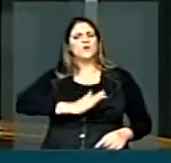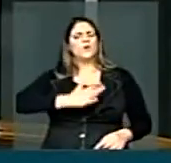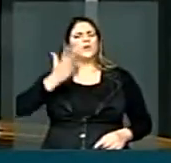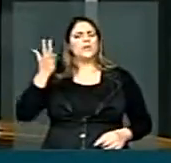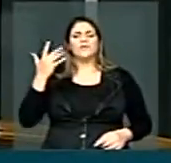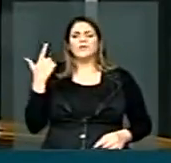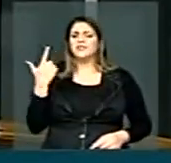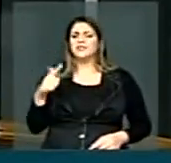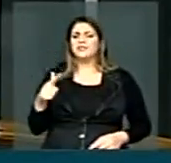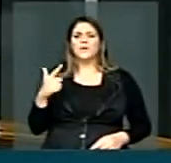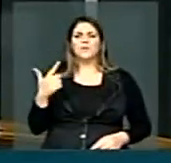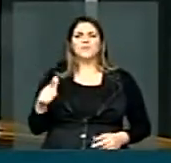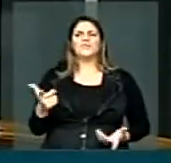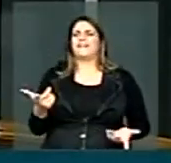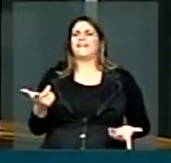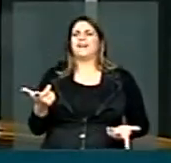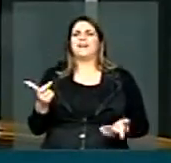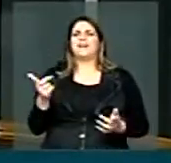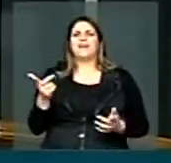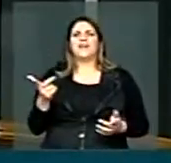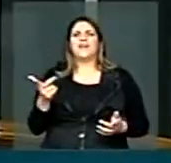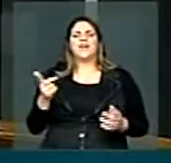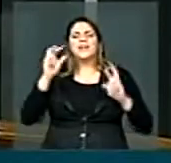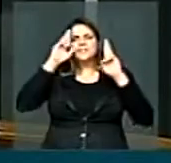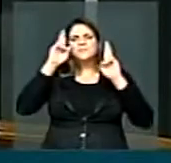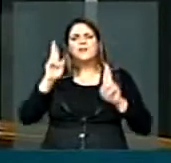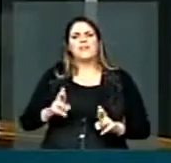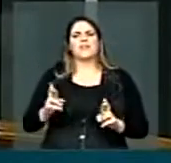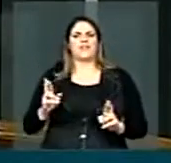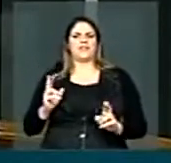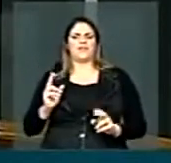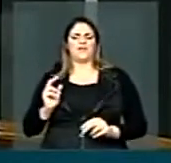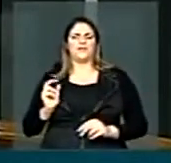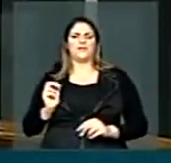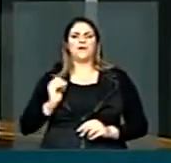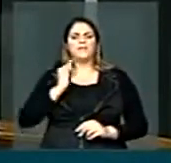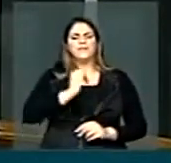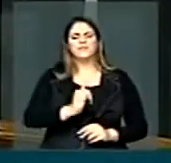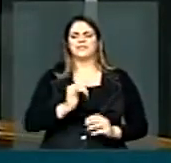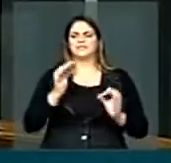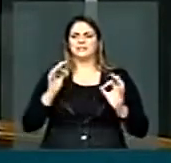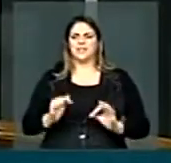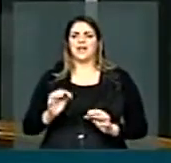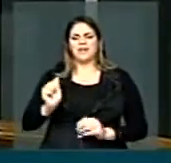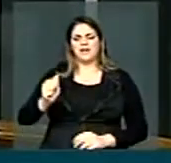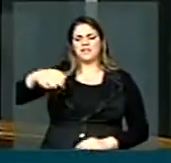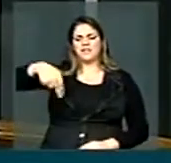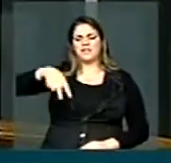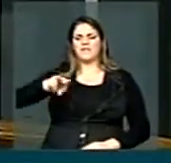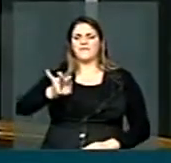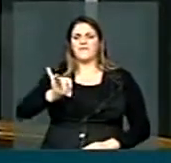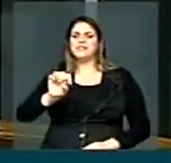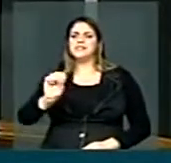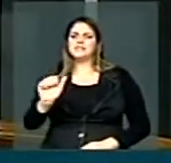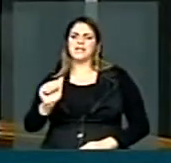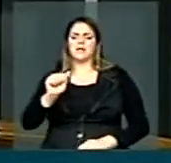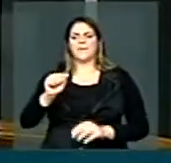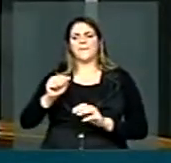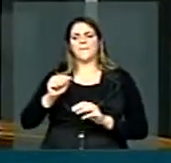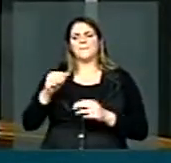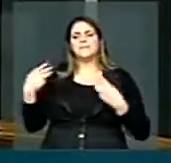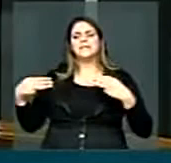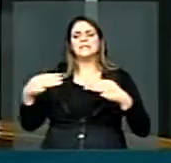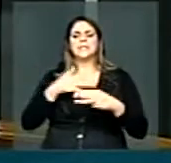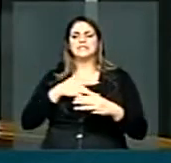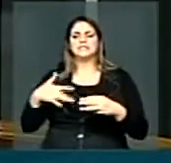não existe Anvisa, não existe Ministério de Saúde, não existe governo para fiscalizar